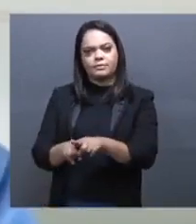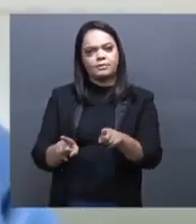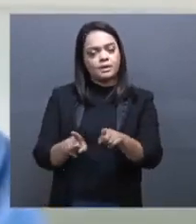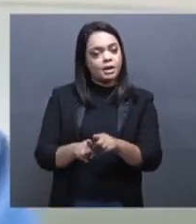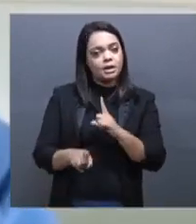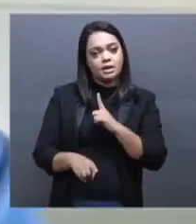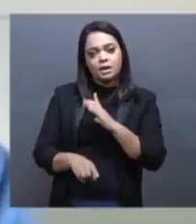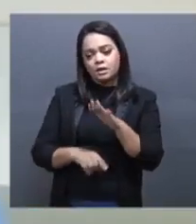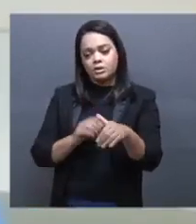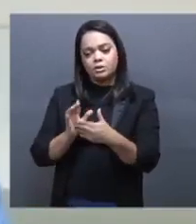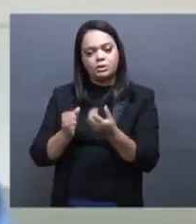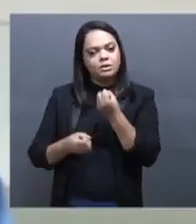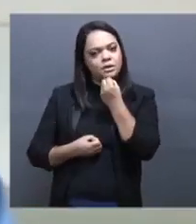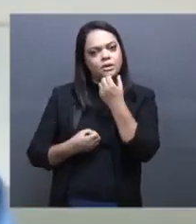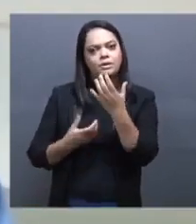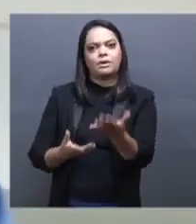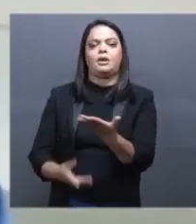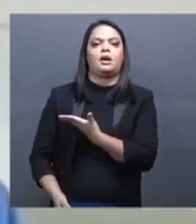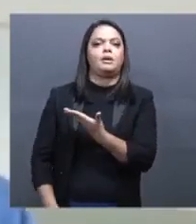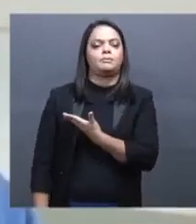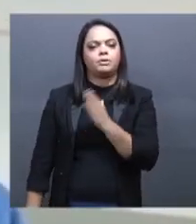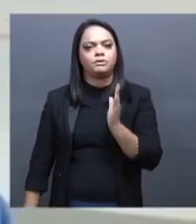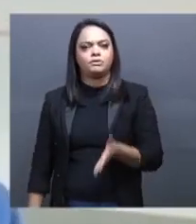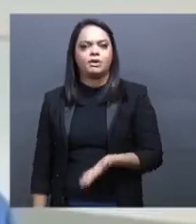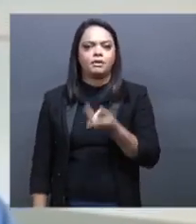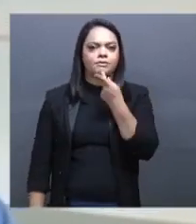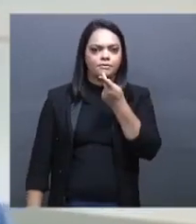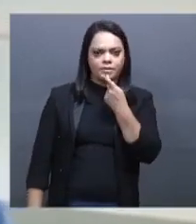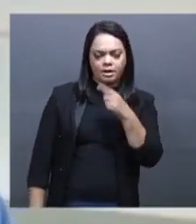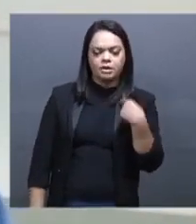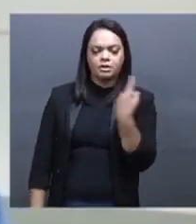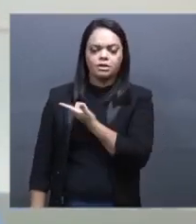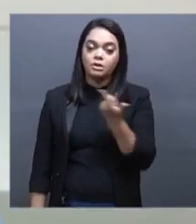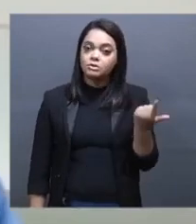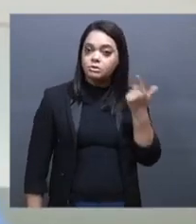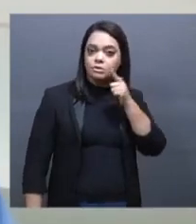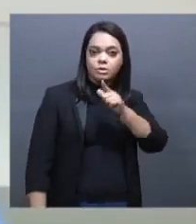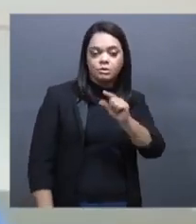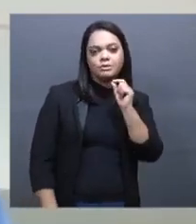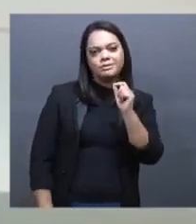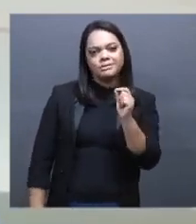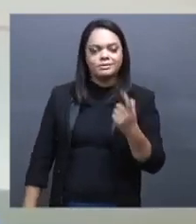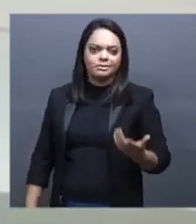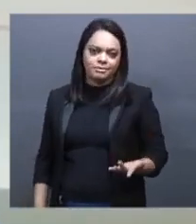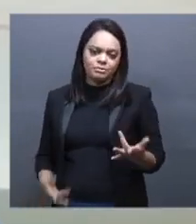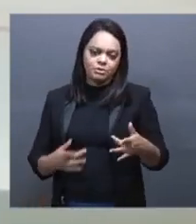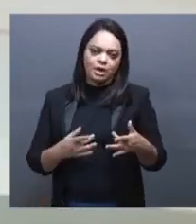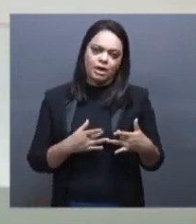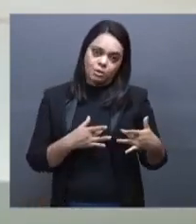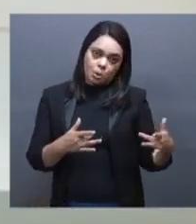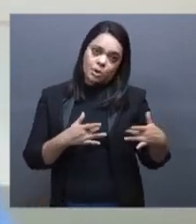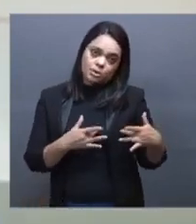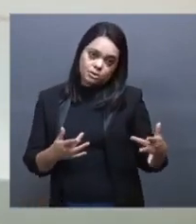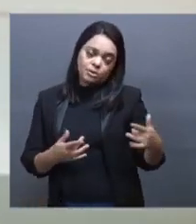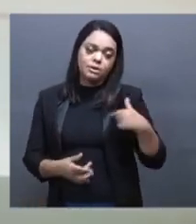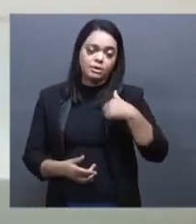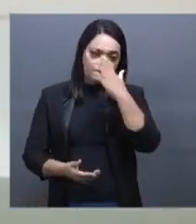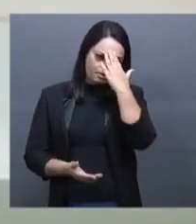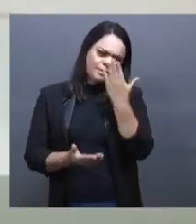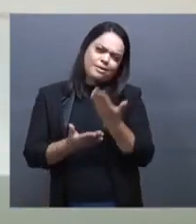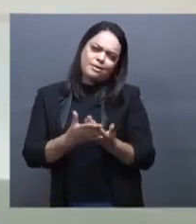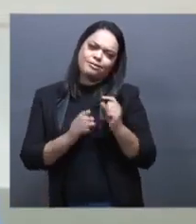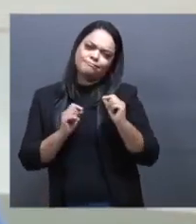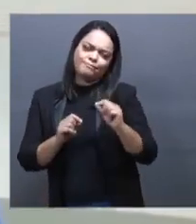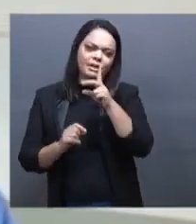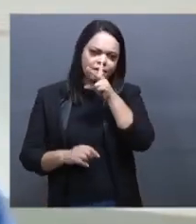as informações. Os colegas já falaram alguns resultados que nós conseguimos aí de doações, e eu acredito muito na